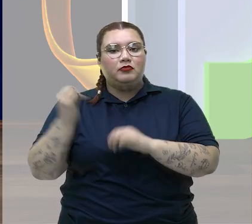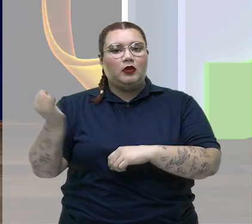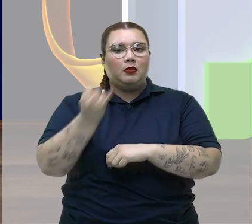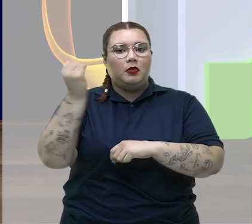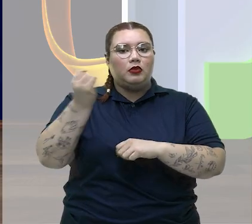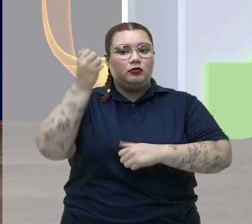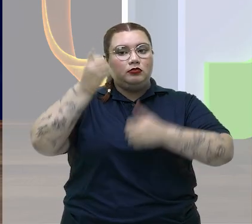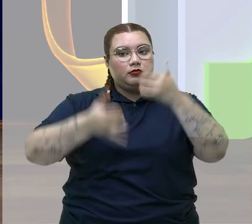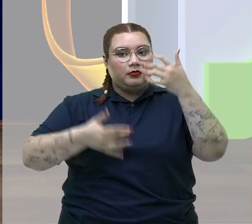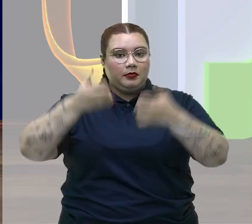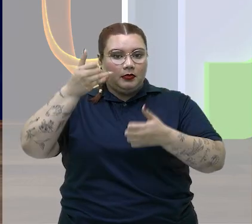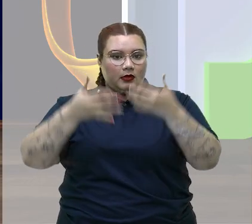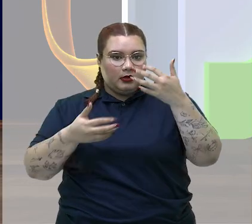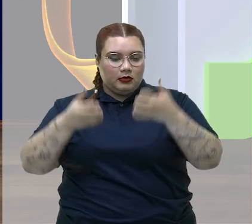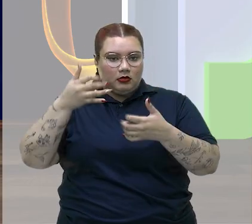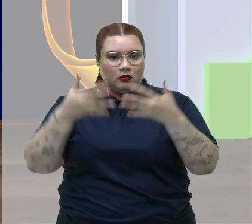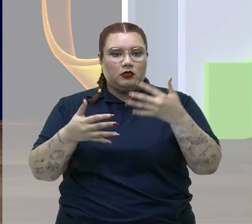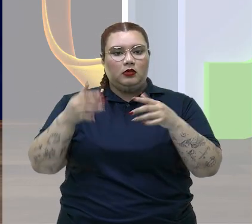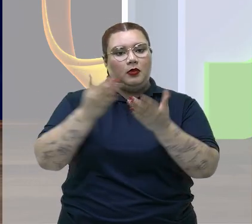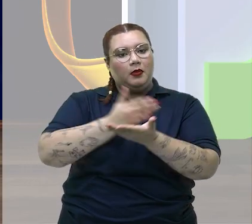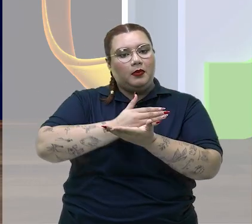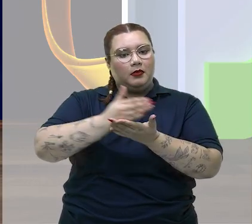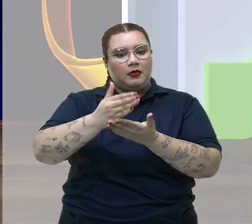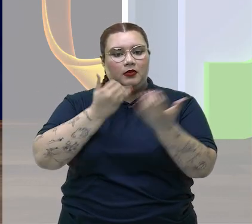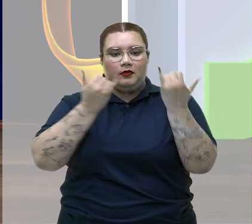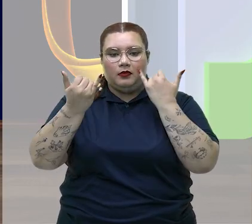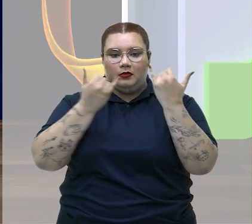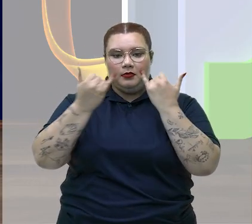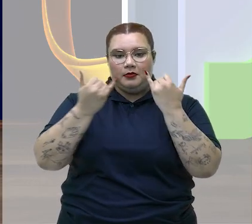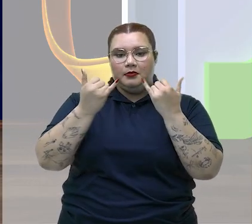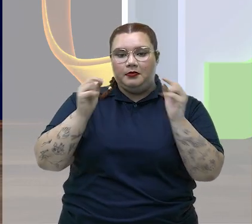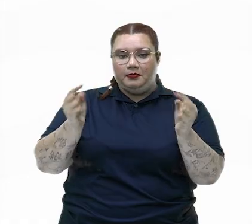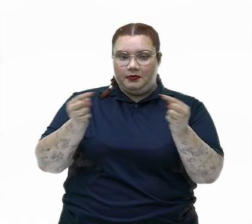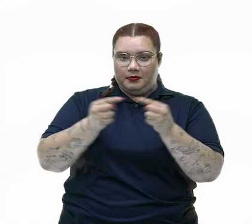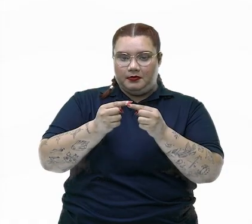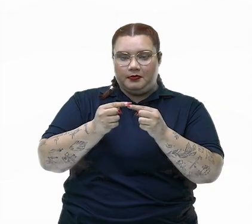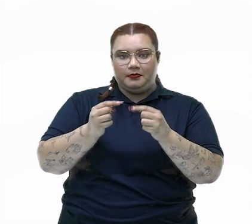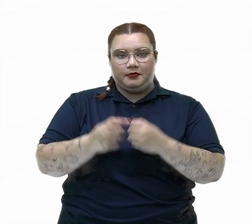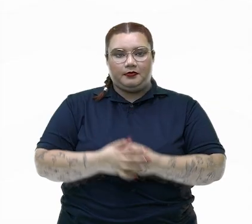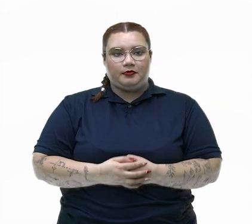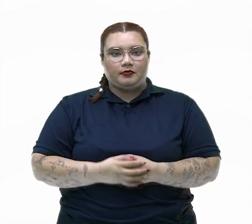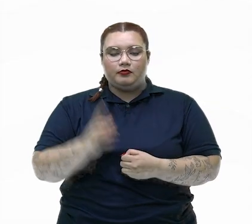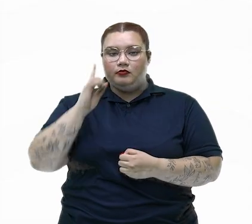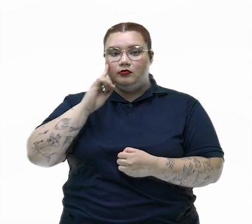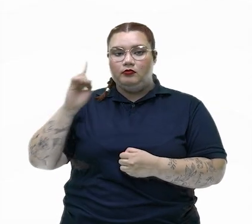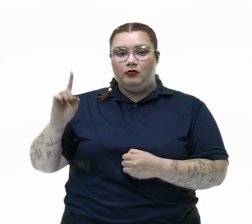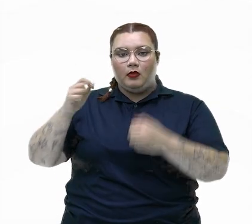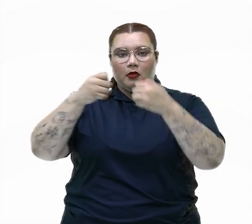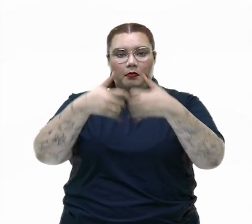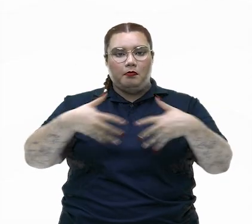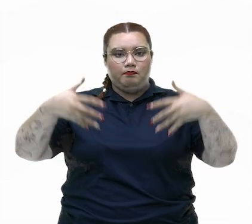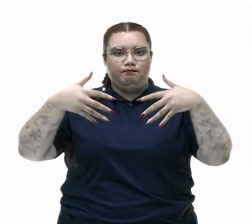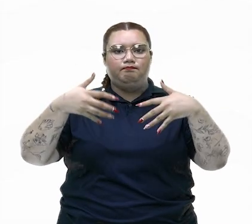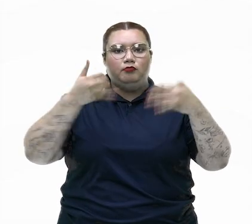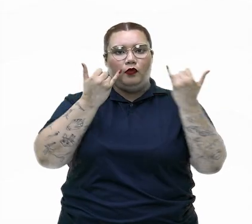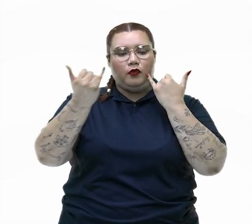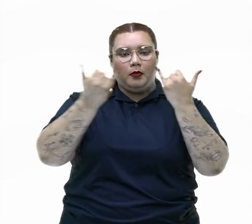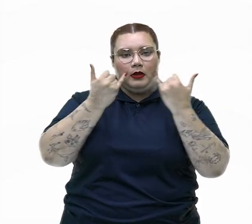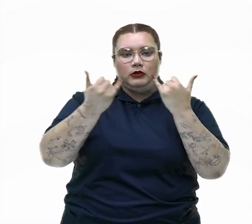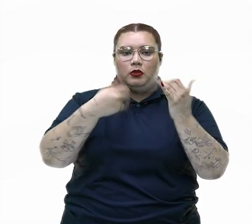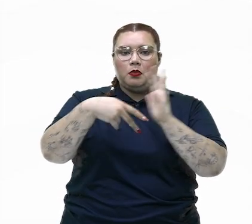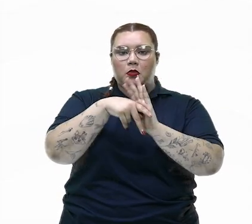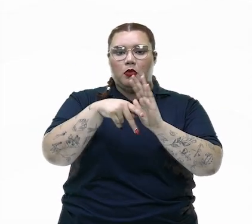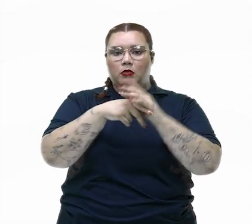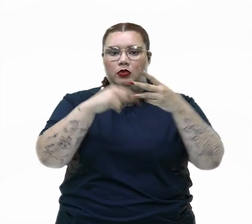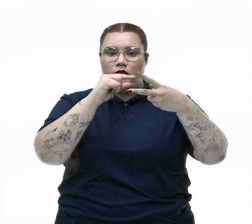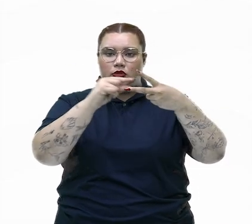do mapeamento e começamos com a informação sobre ele. O mapeamento de genes, né, nos